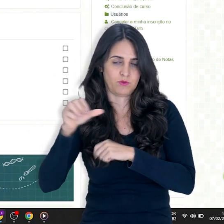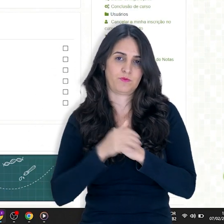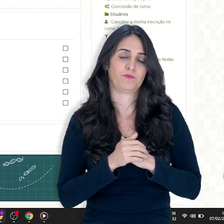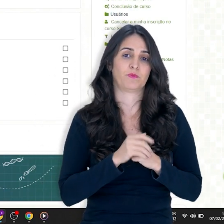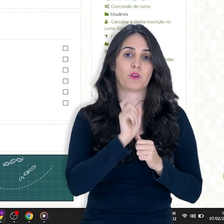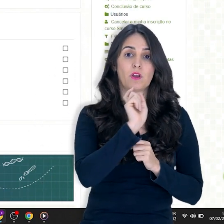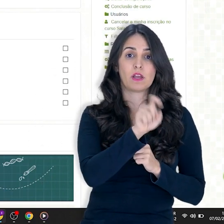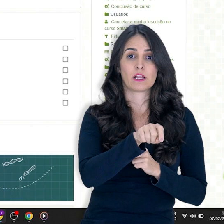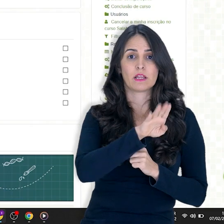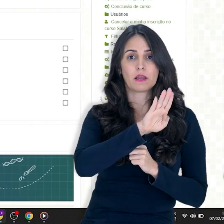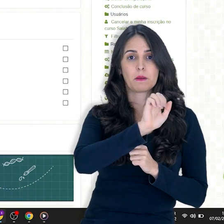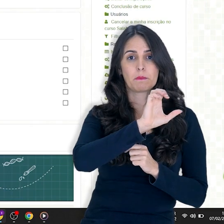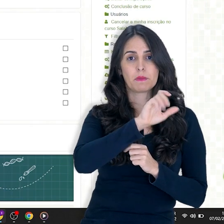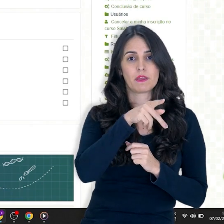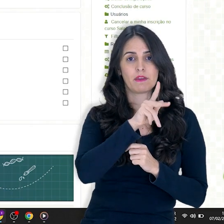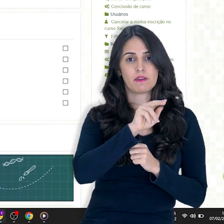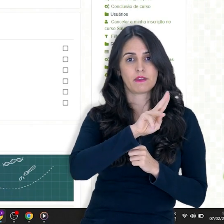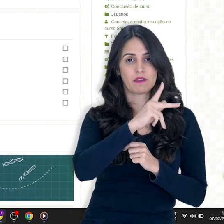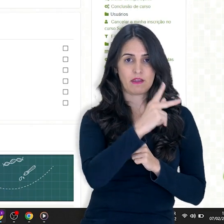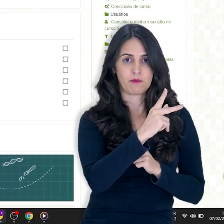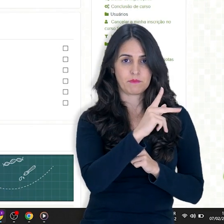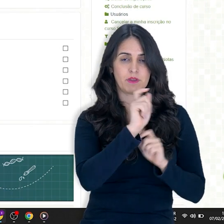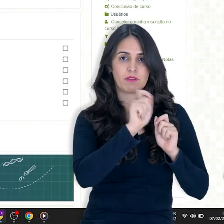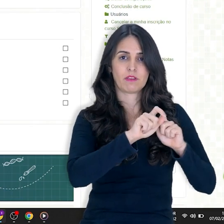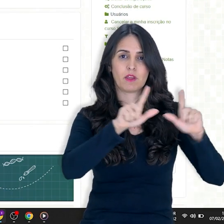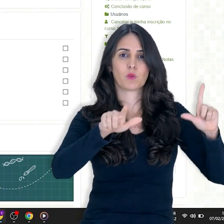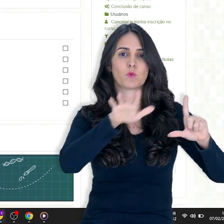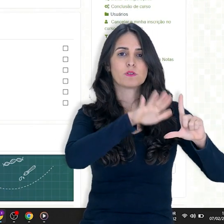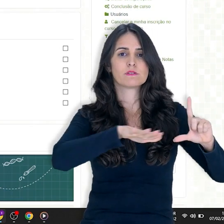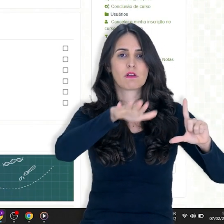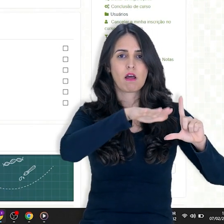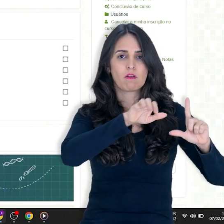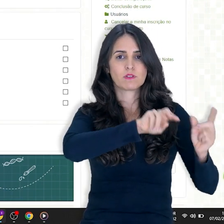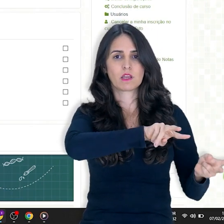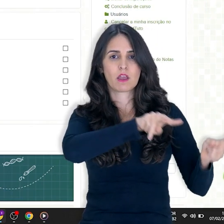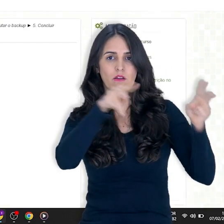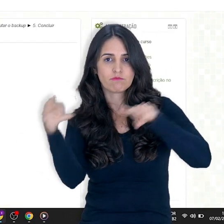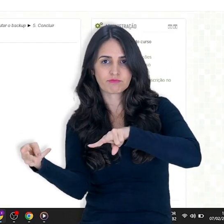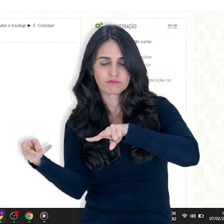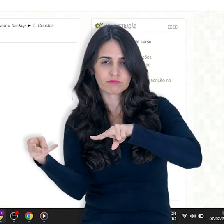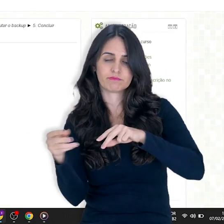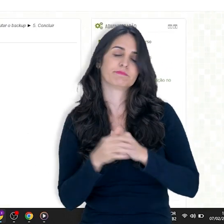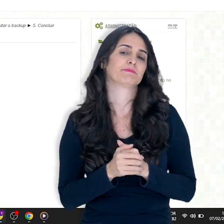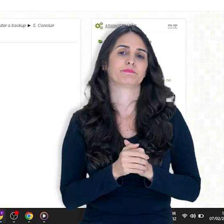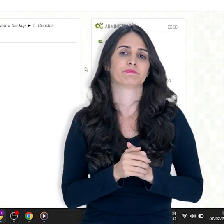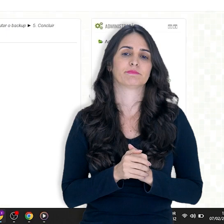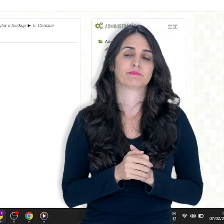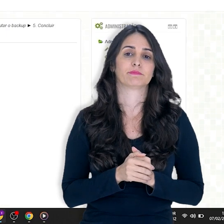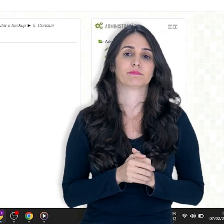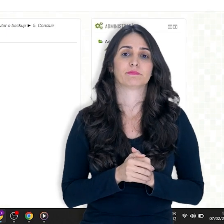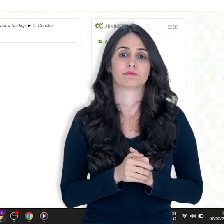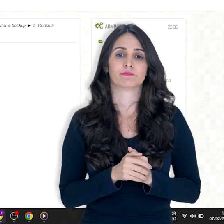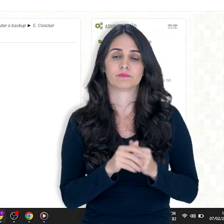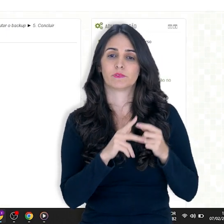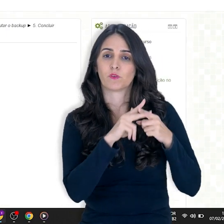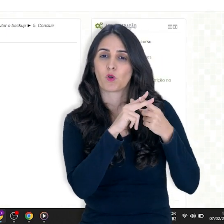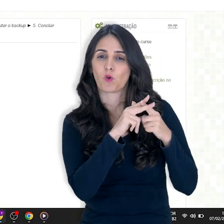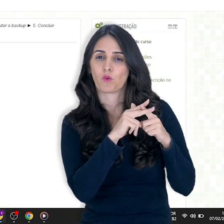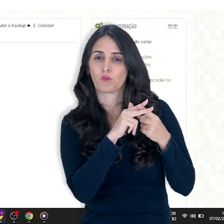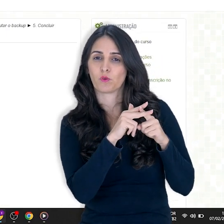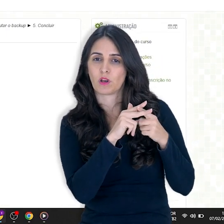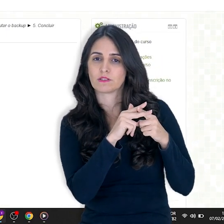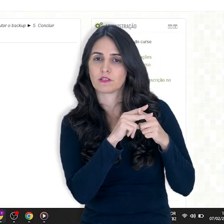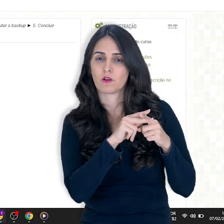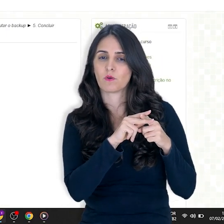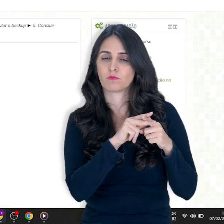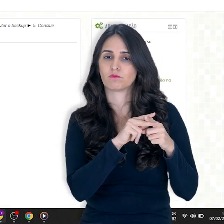Então, clique em backup já dentro da sala que você quer levar para o outro ambiente, tá bom? Essa primeira parte